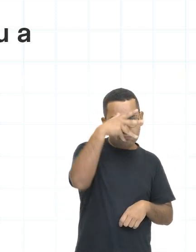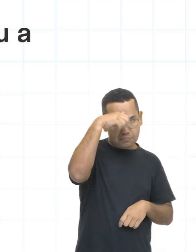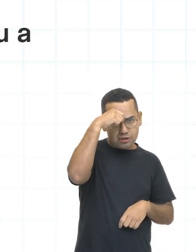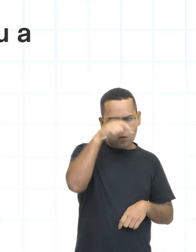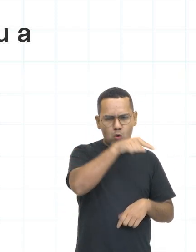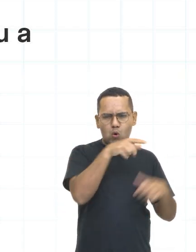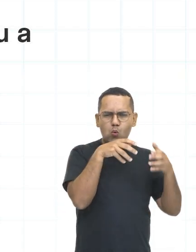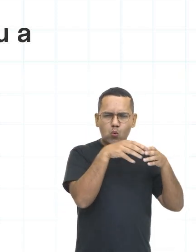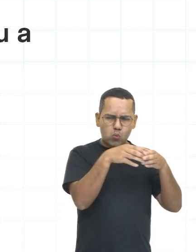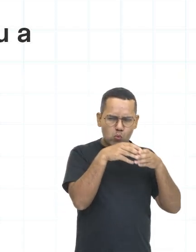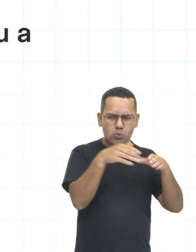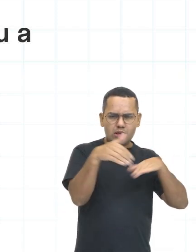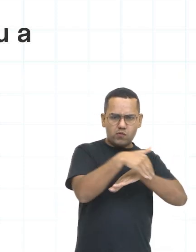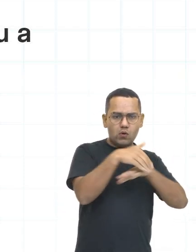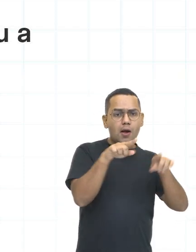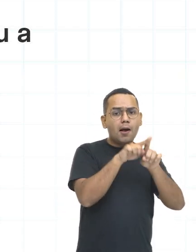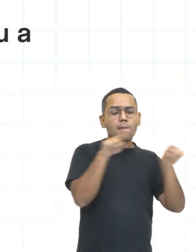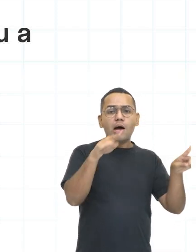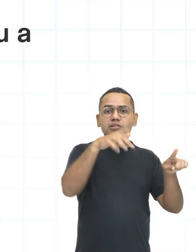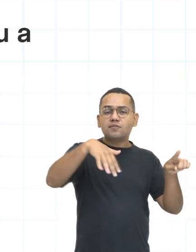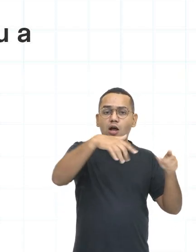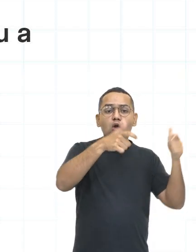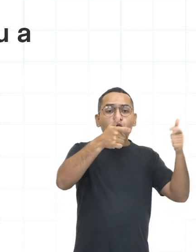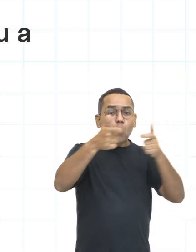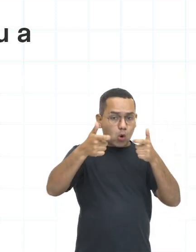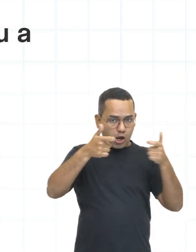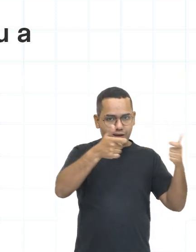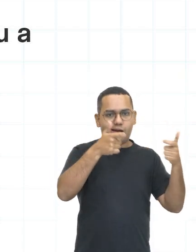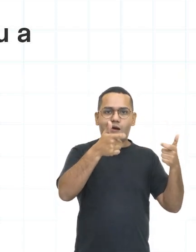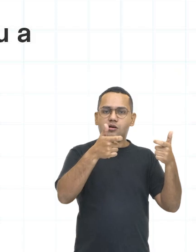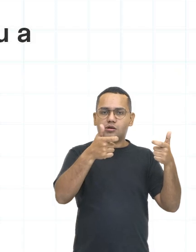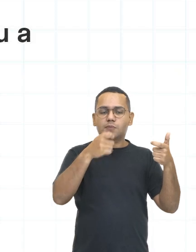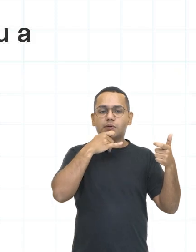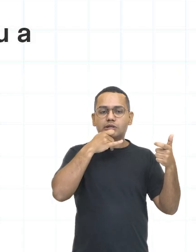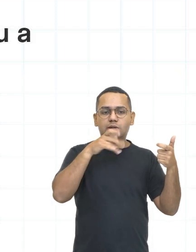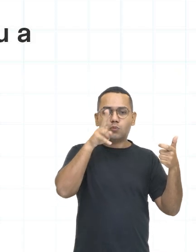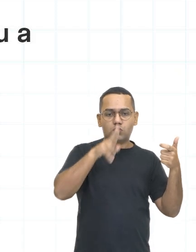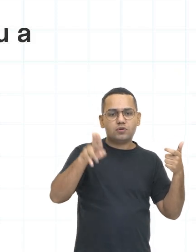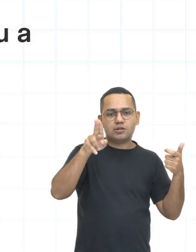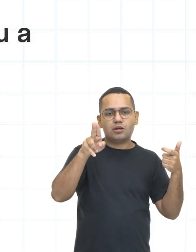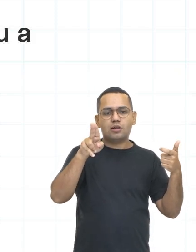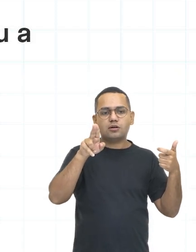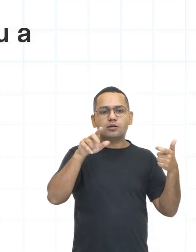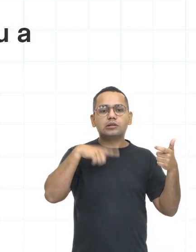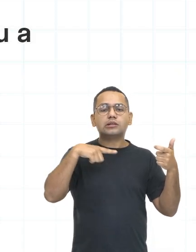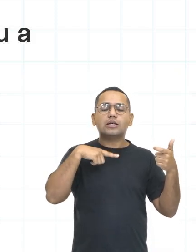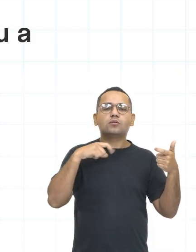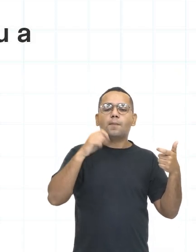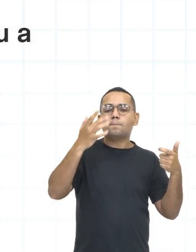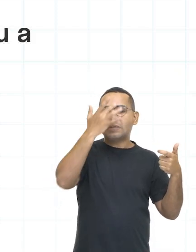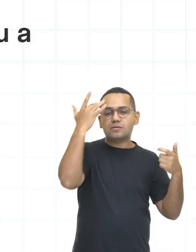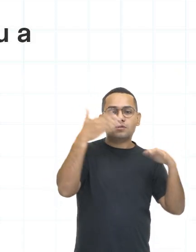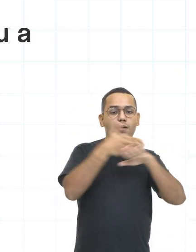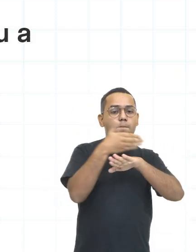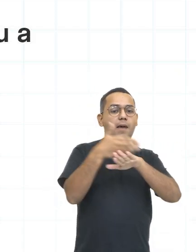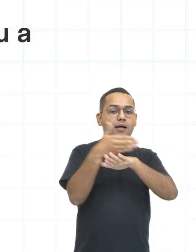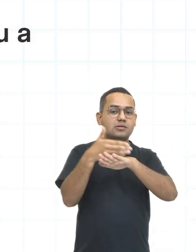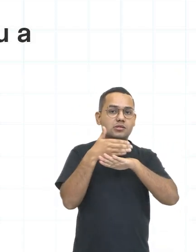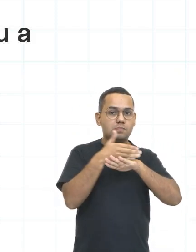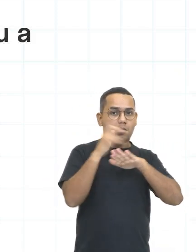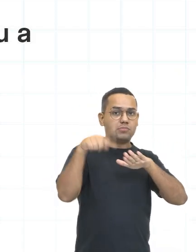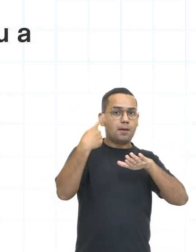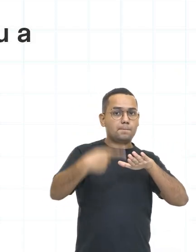ruas e ganhou a academia, indo parar nas universidades, levado por integrantes que